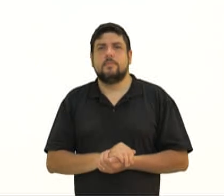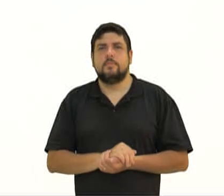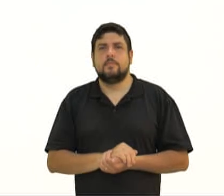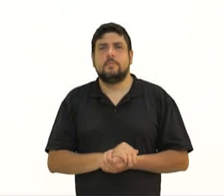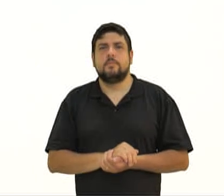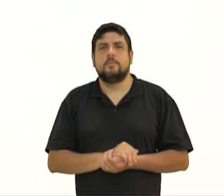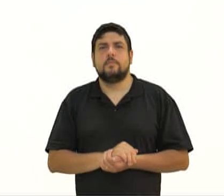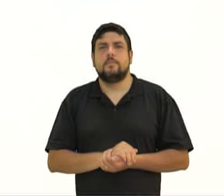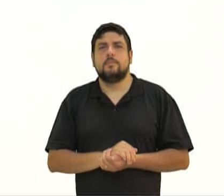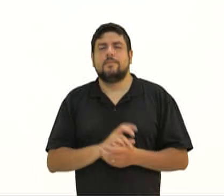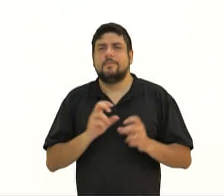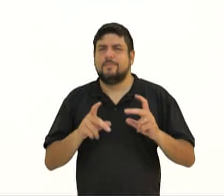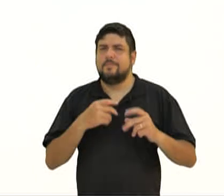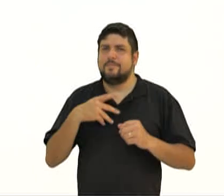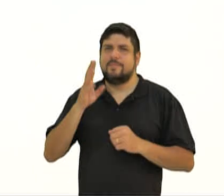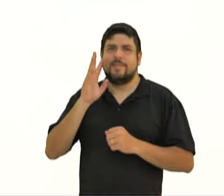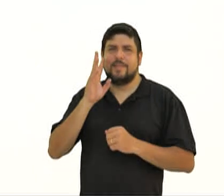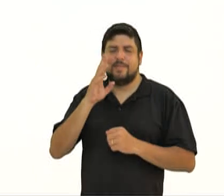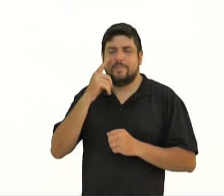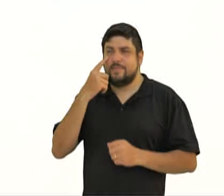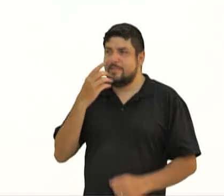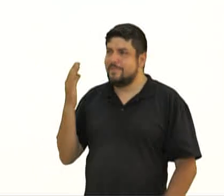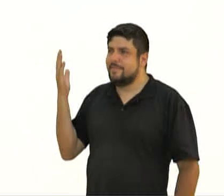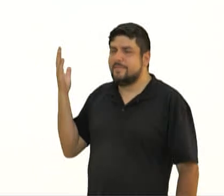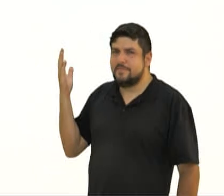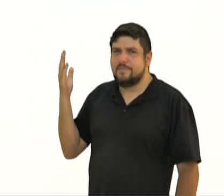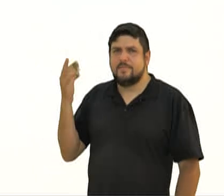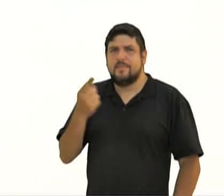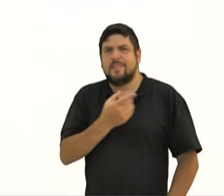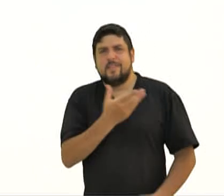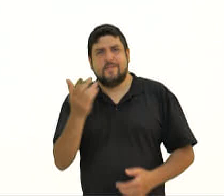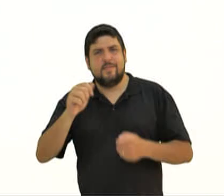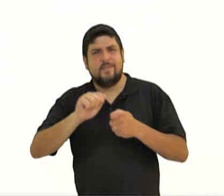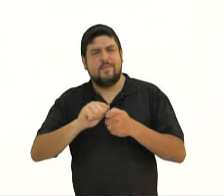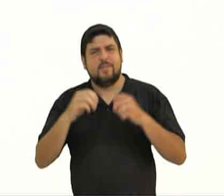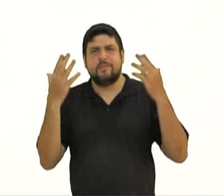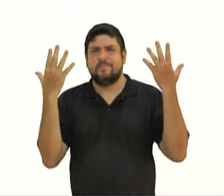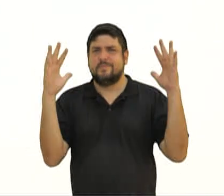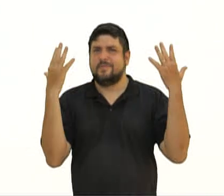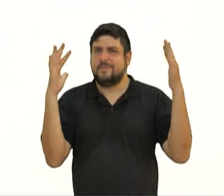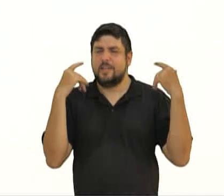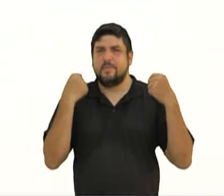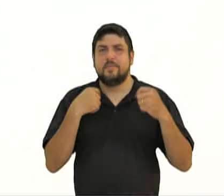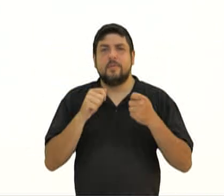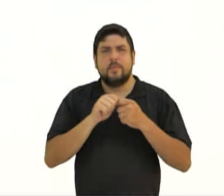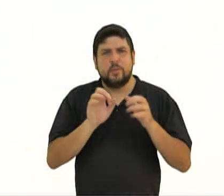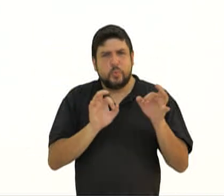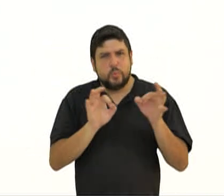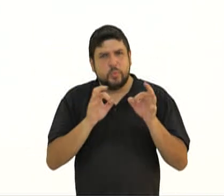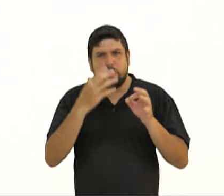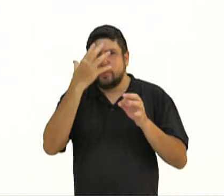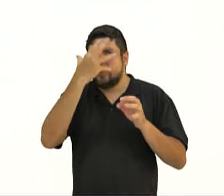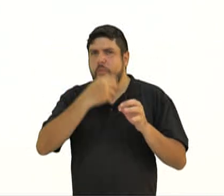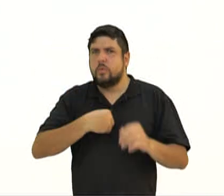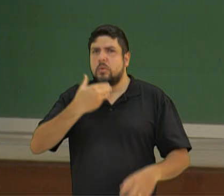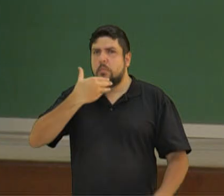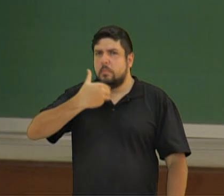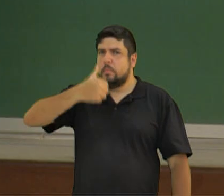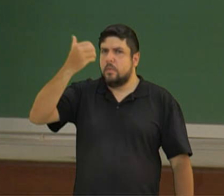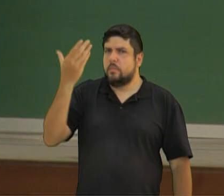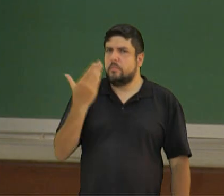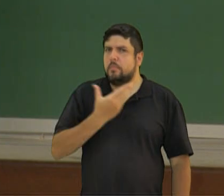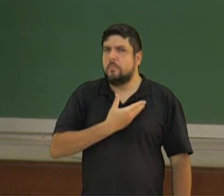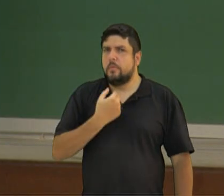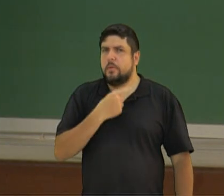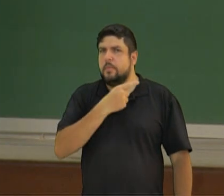Sarmento Filho. Muito legal, né, esse material que vocês fizeram. Então, de parabéns, o capricho. E vocês fizeram melhor do que o meu. Vocês